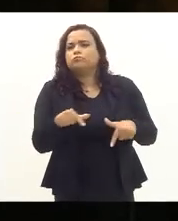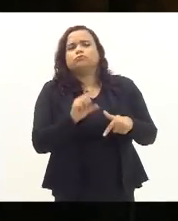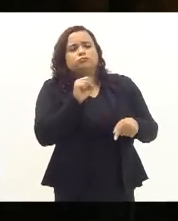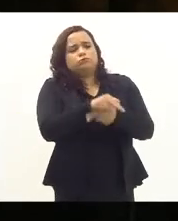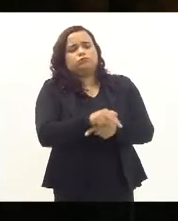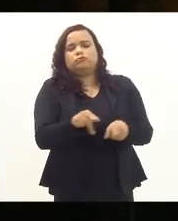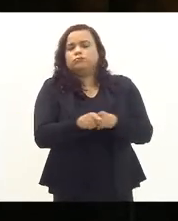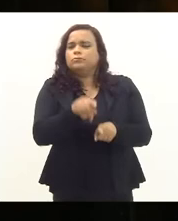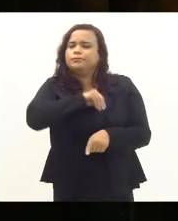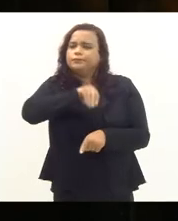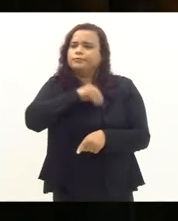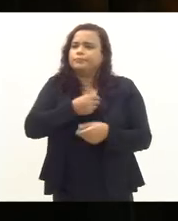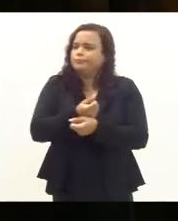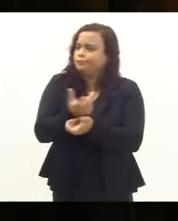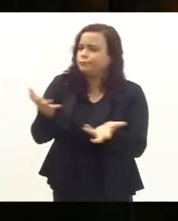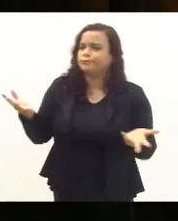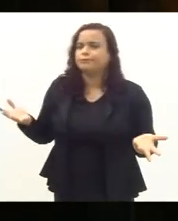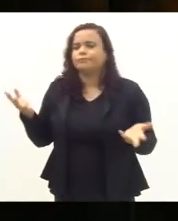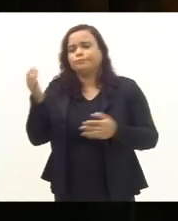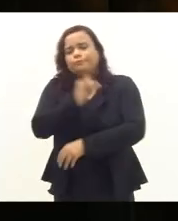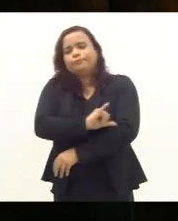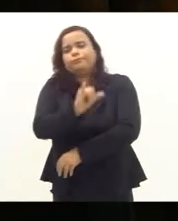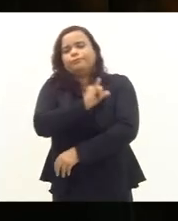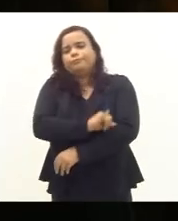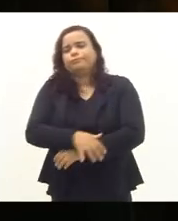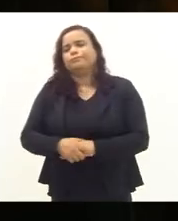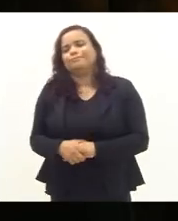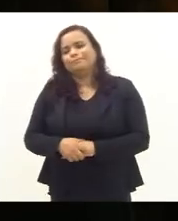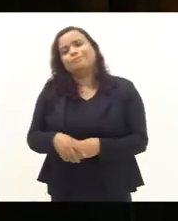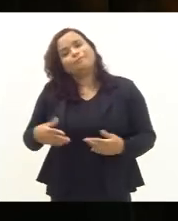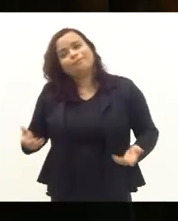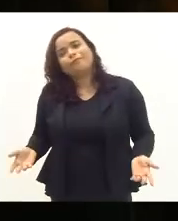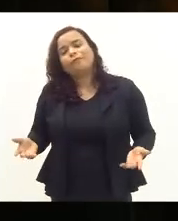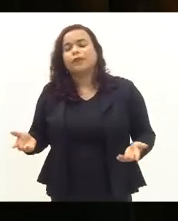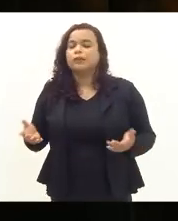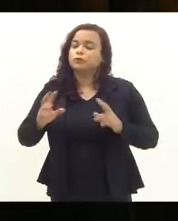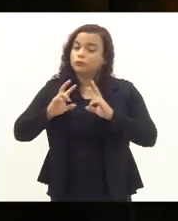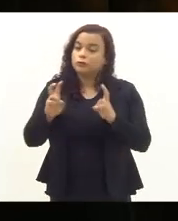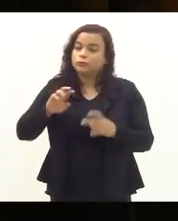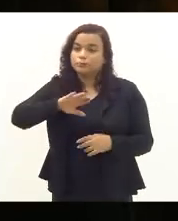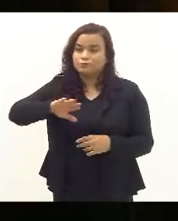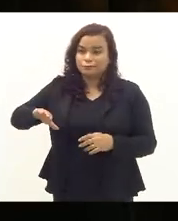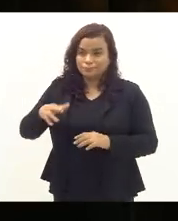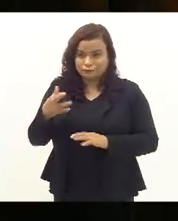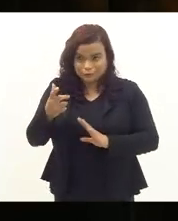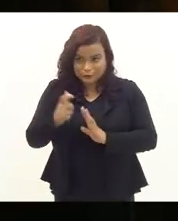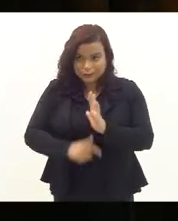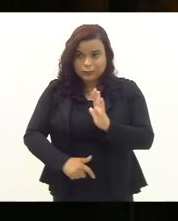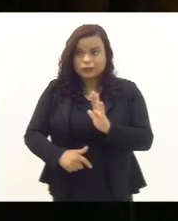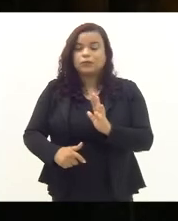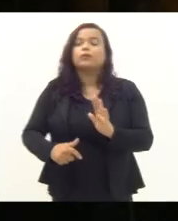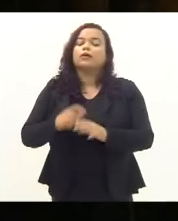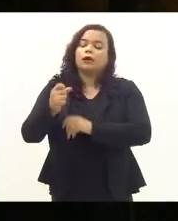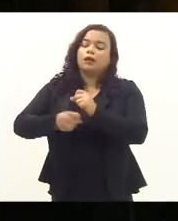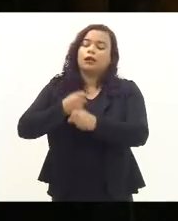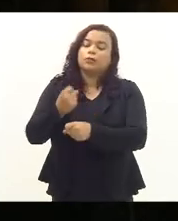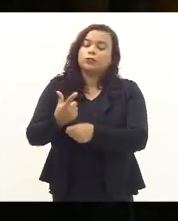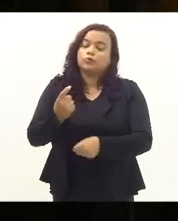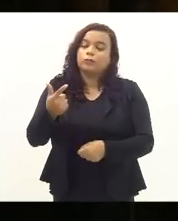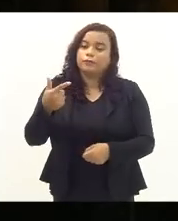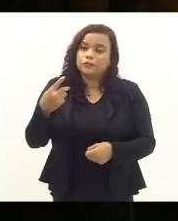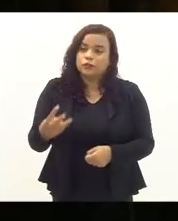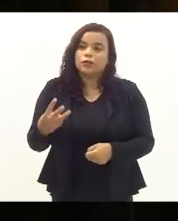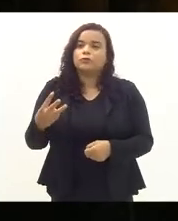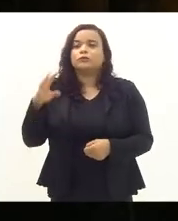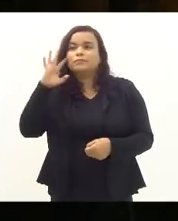Estado do Rio de Janeiro então sobre a renúncia de receita para 2023 a estimativa é de uma renúncia